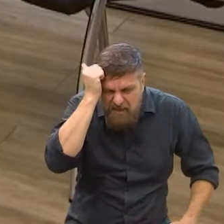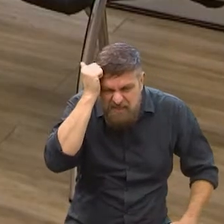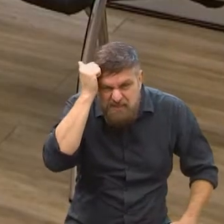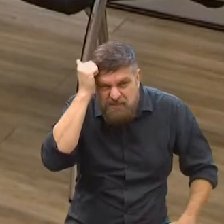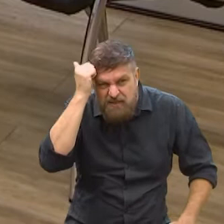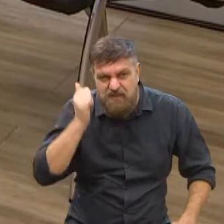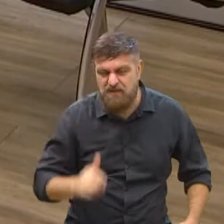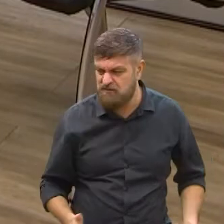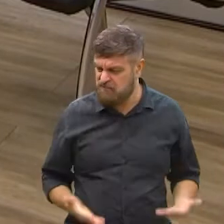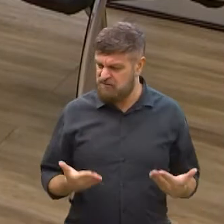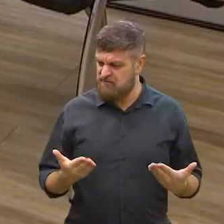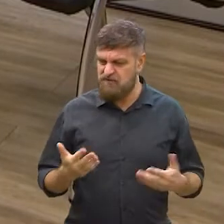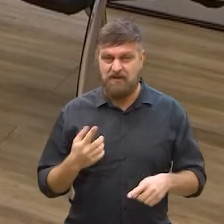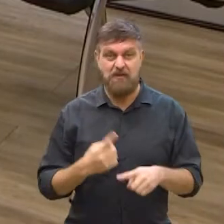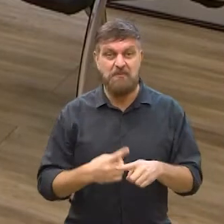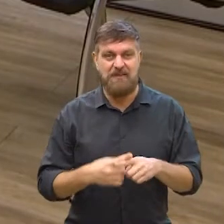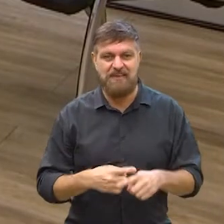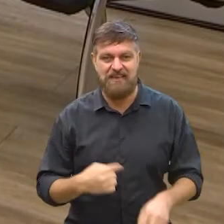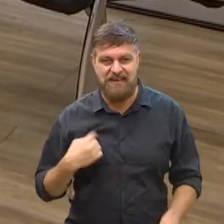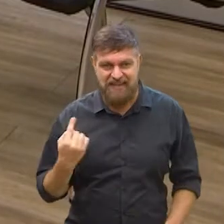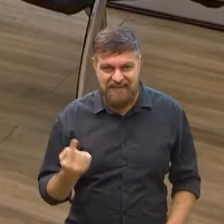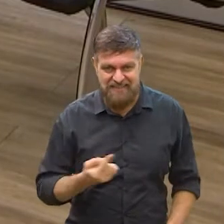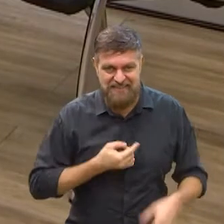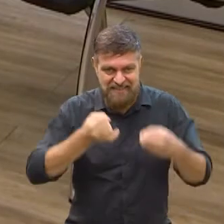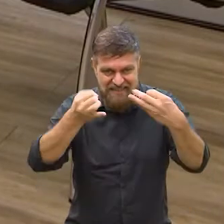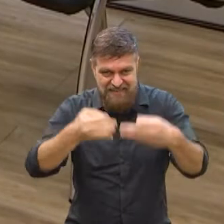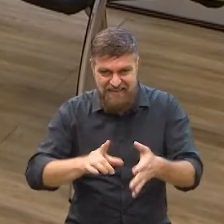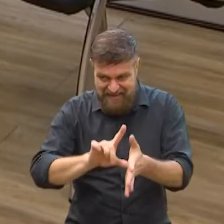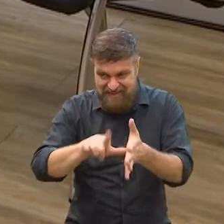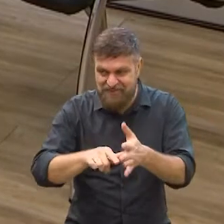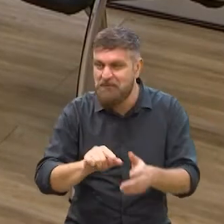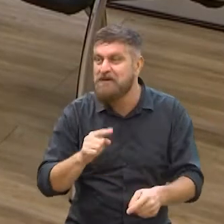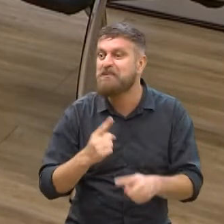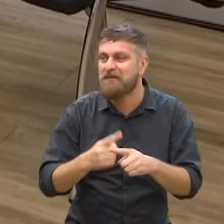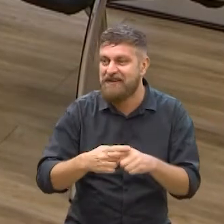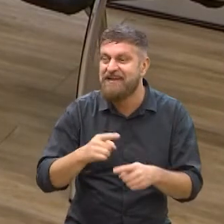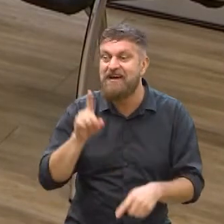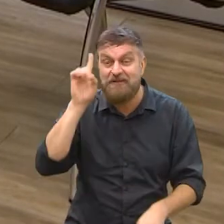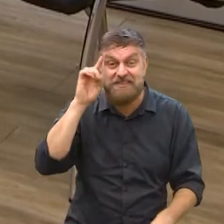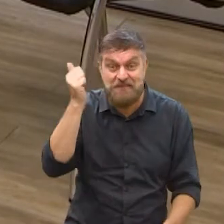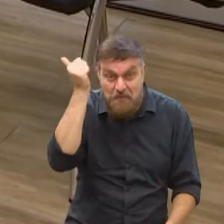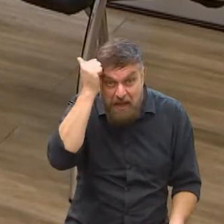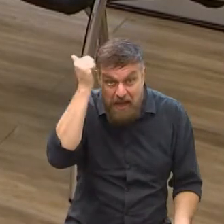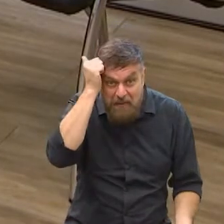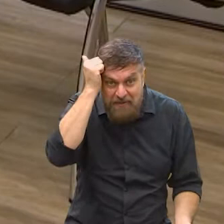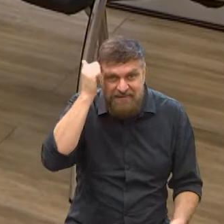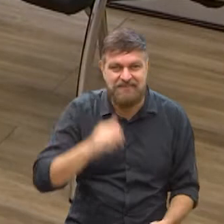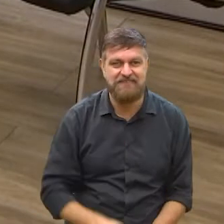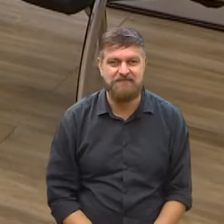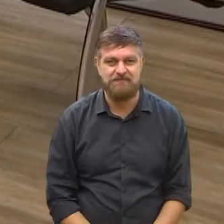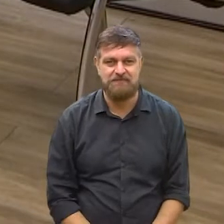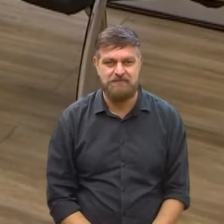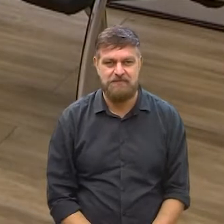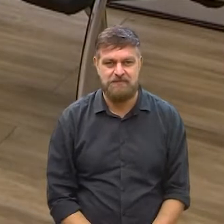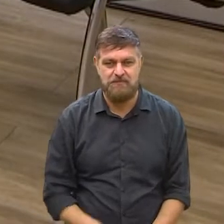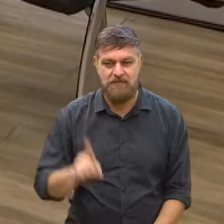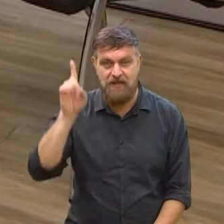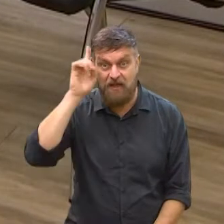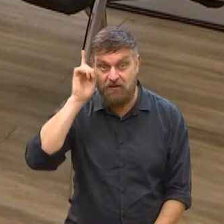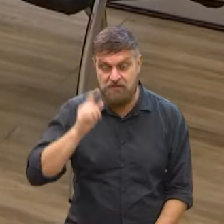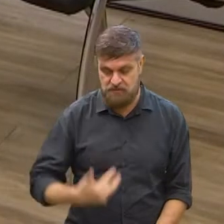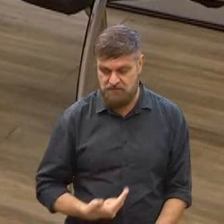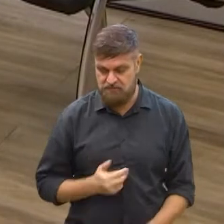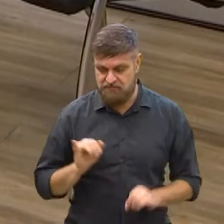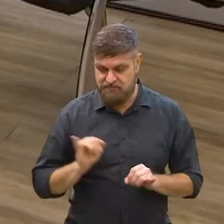mesmo, porque o dia do arrependimento, a gente vai falar sobre ele daqui a pouco, porque é o dia